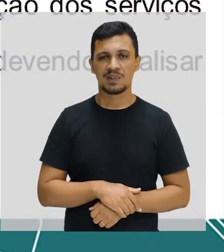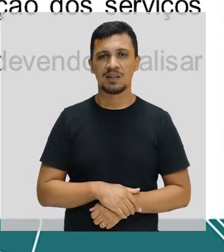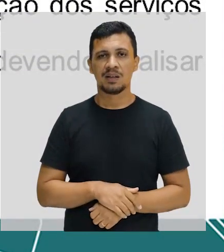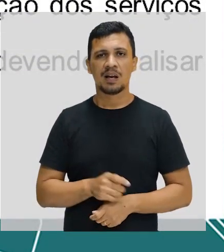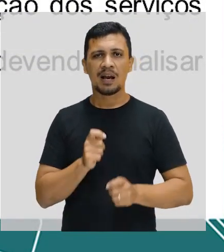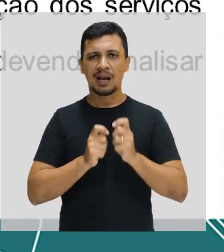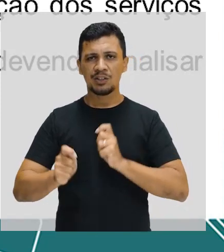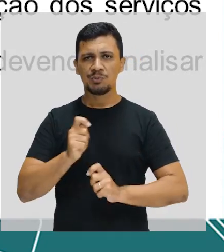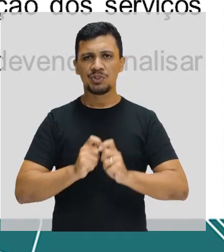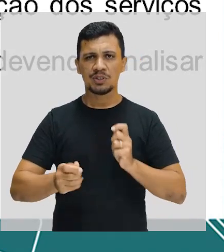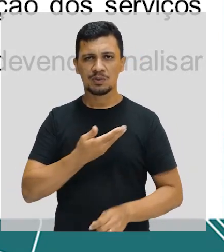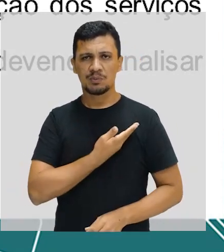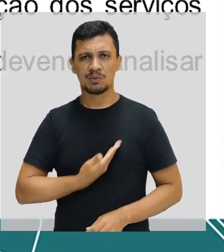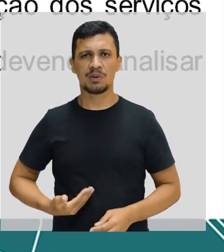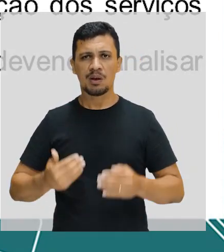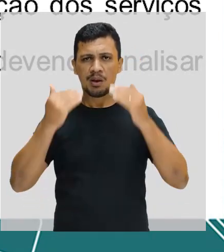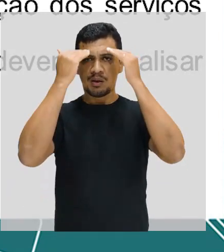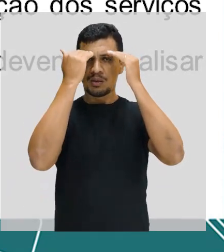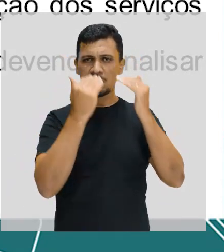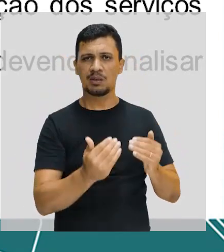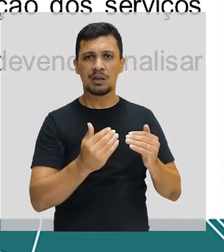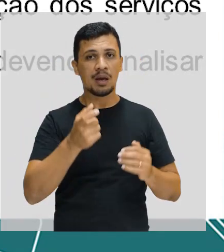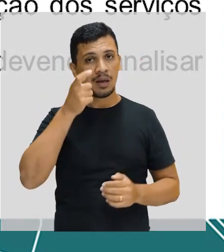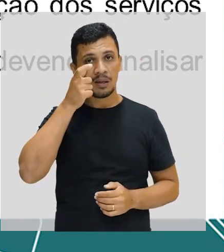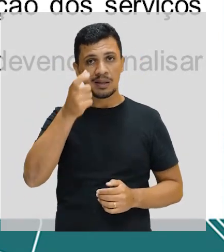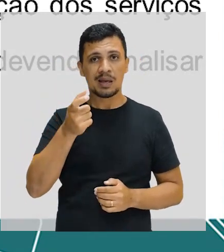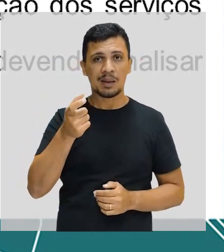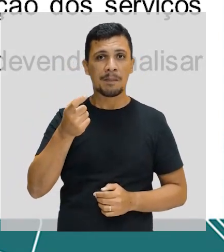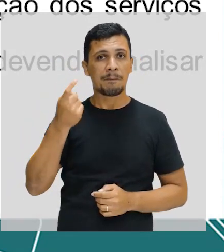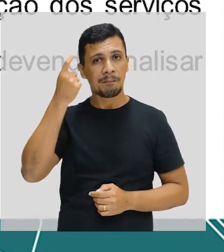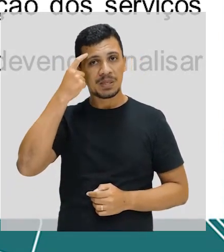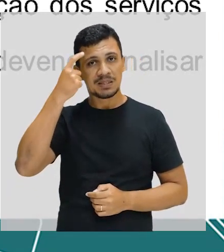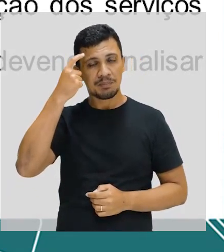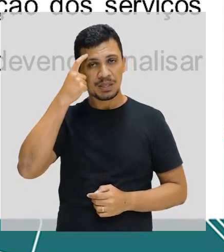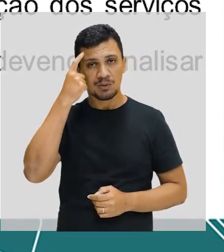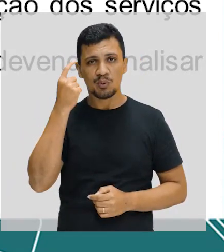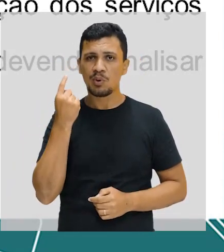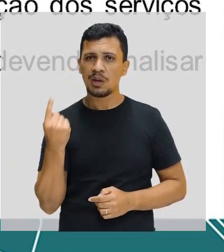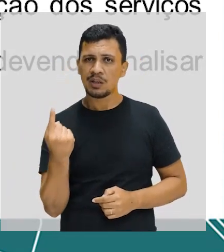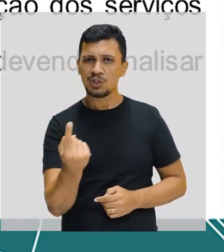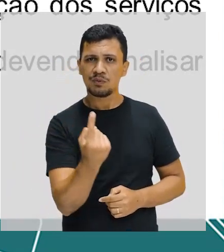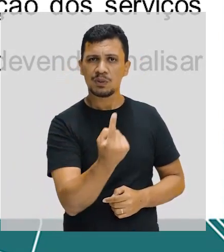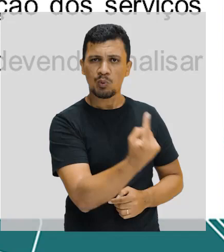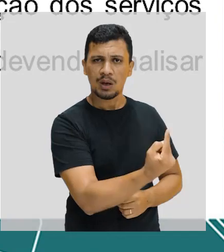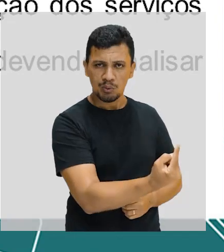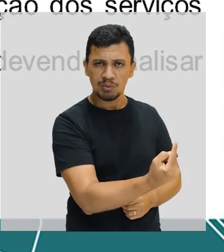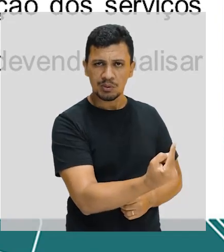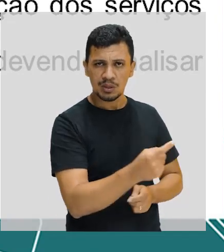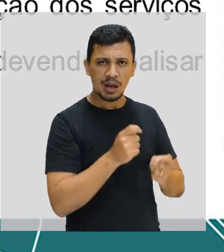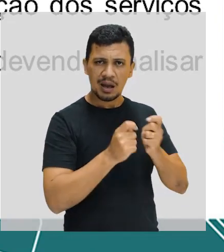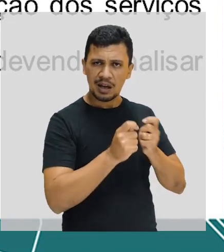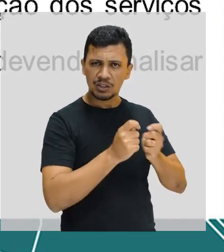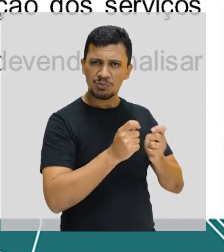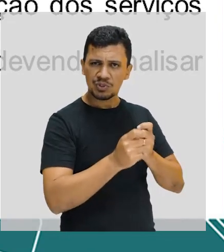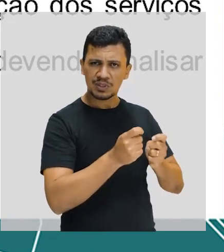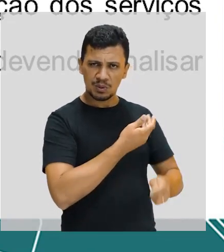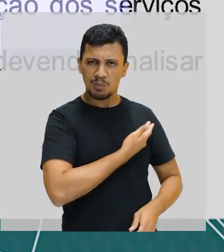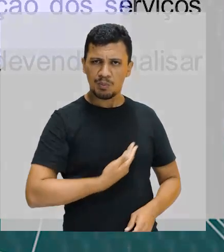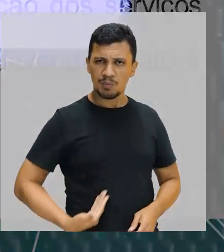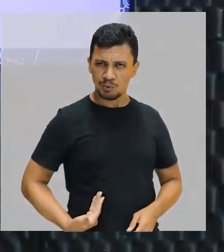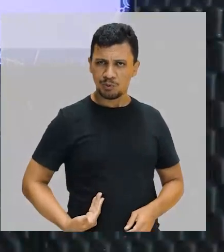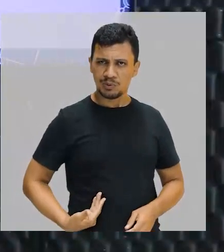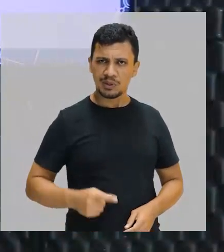pública deve ser seguida de acordo com a ideia, pensamento e interesse individual. Administração pública, interesse individual, não,